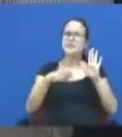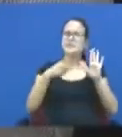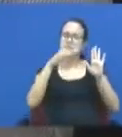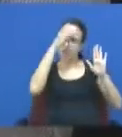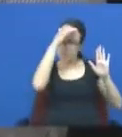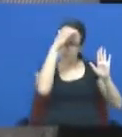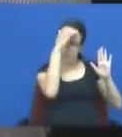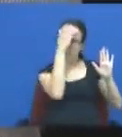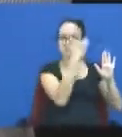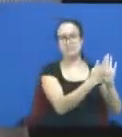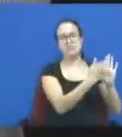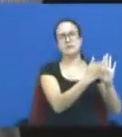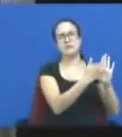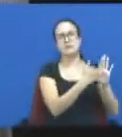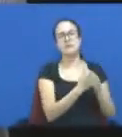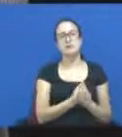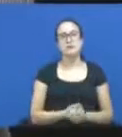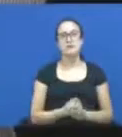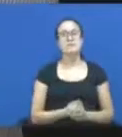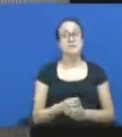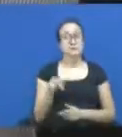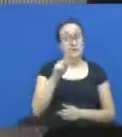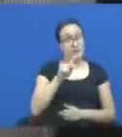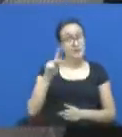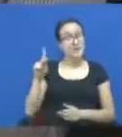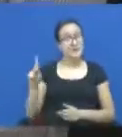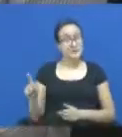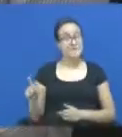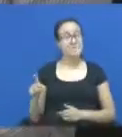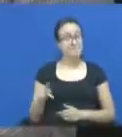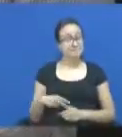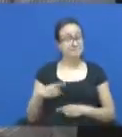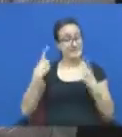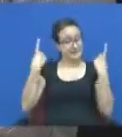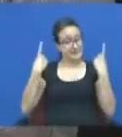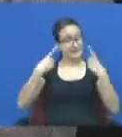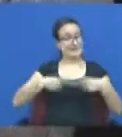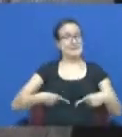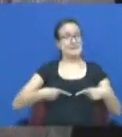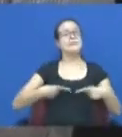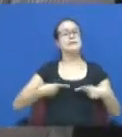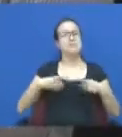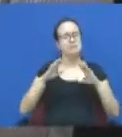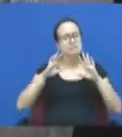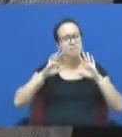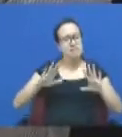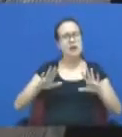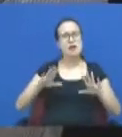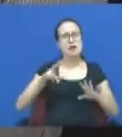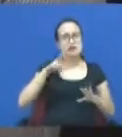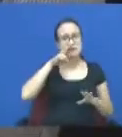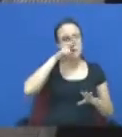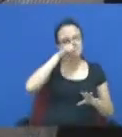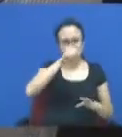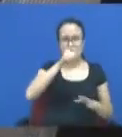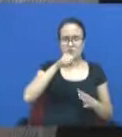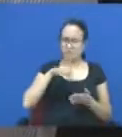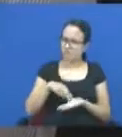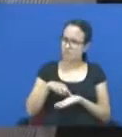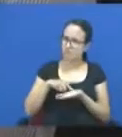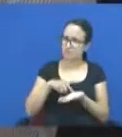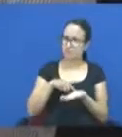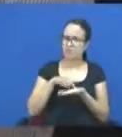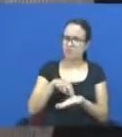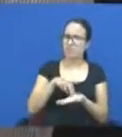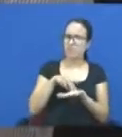senhor presidente, que é um grande desafio para esta casa mostrar a força que ela tem, porque a lei que nós aprovamos